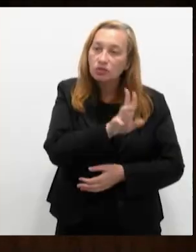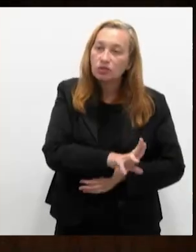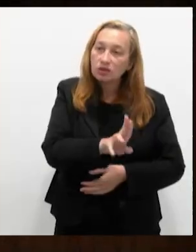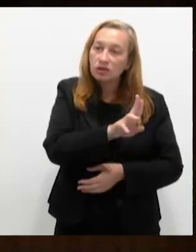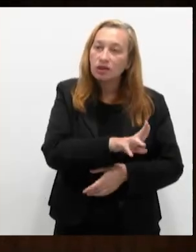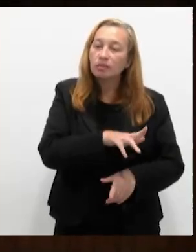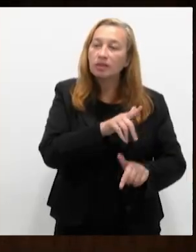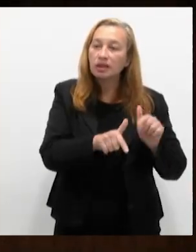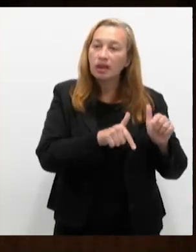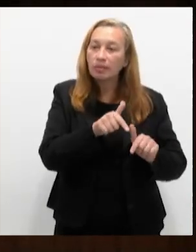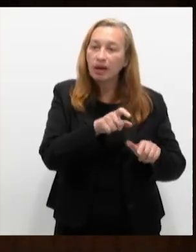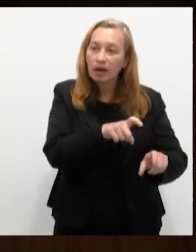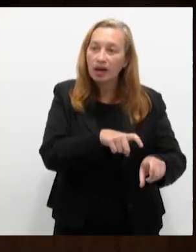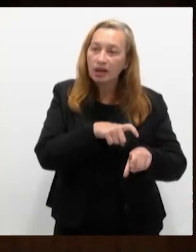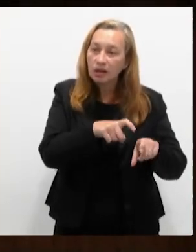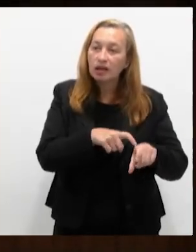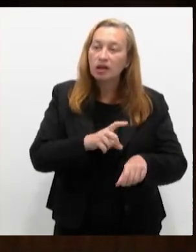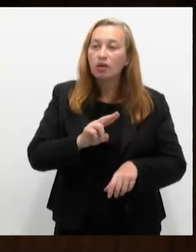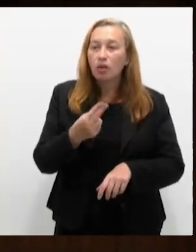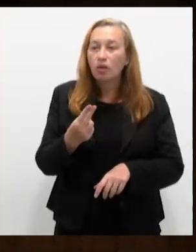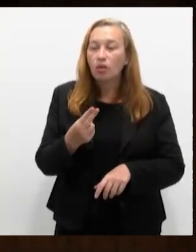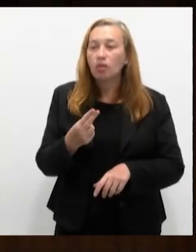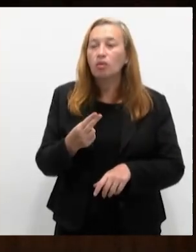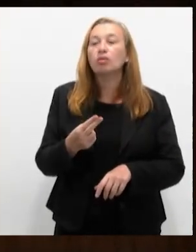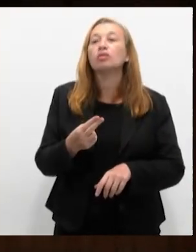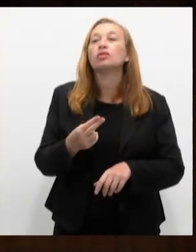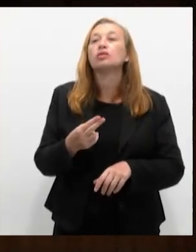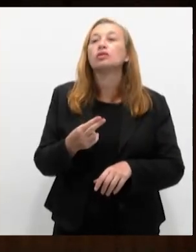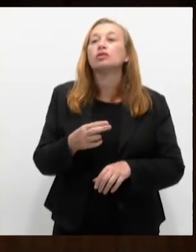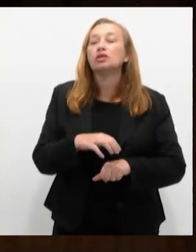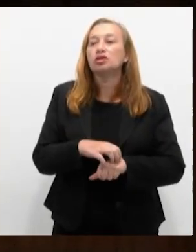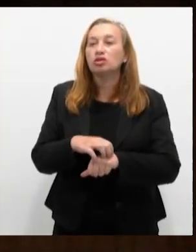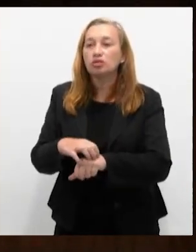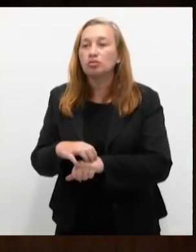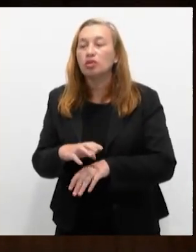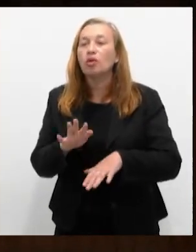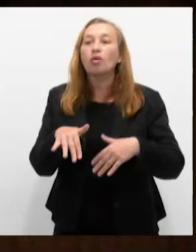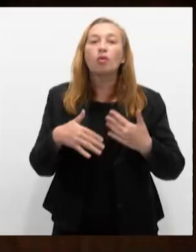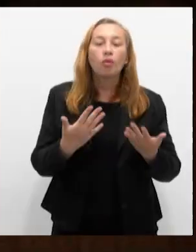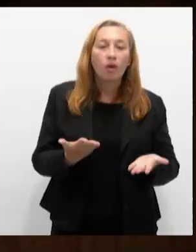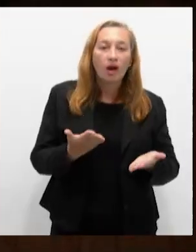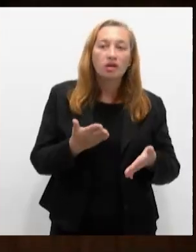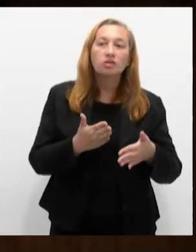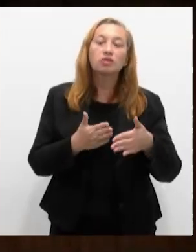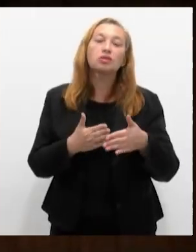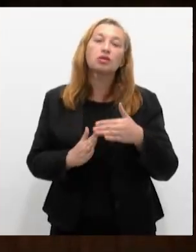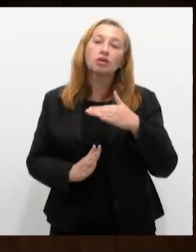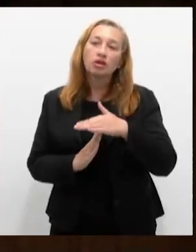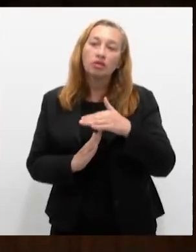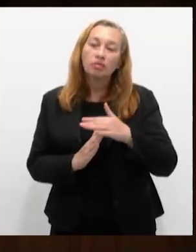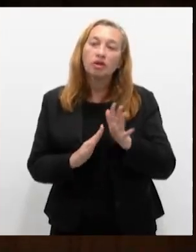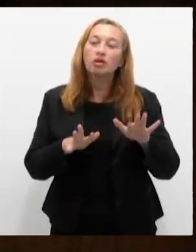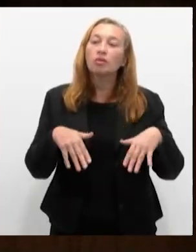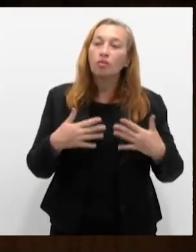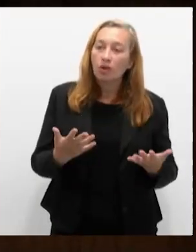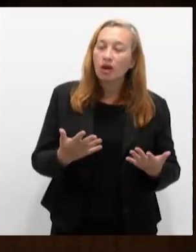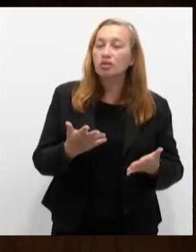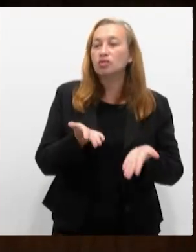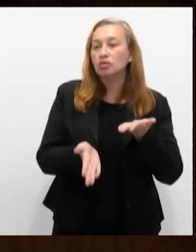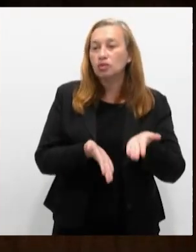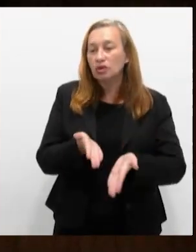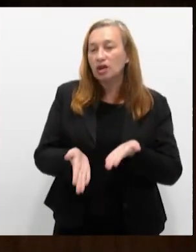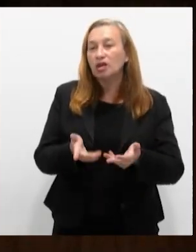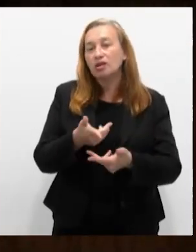trabalhos agrícolas ou transporte, quais são os limites, quais são os cuidados. Tem muita gente que se importa com